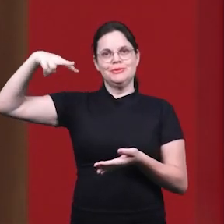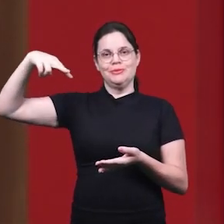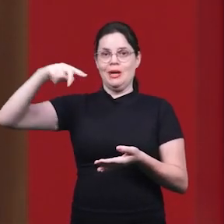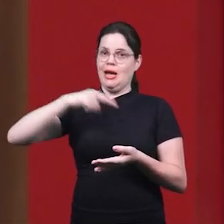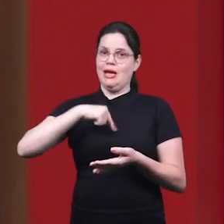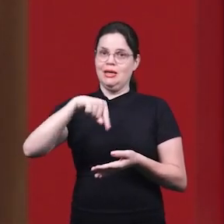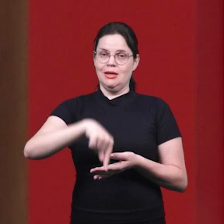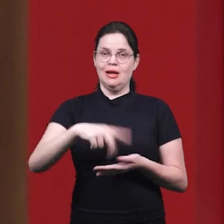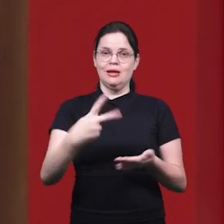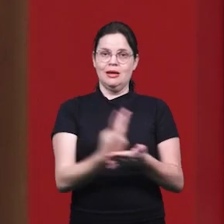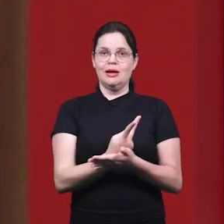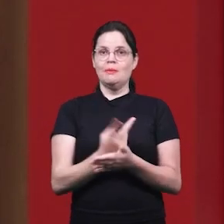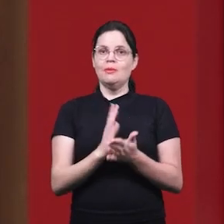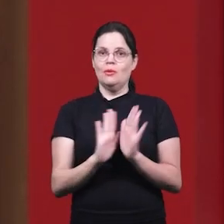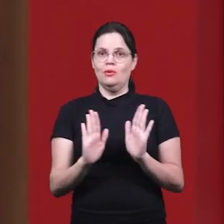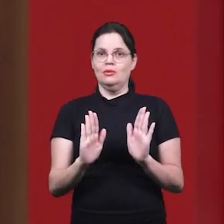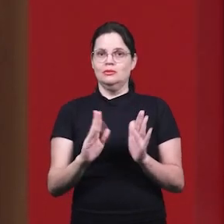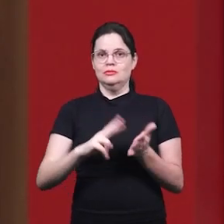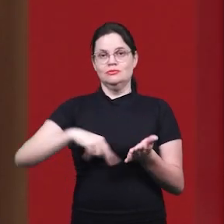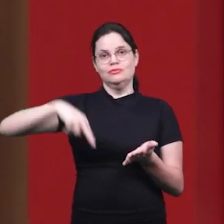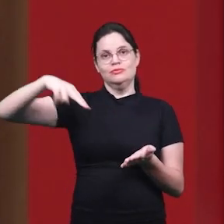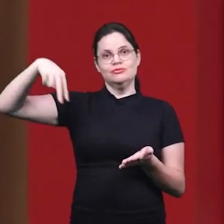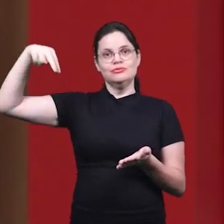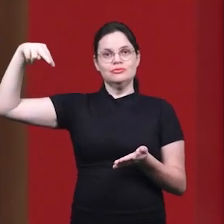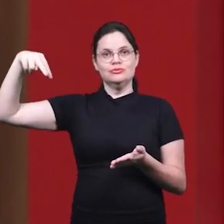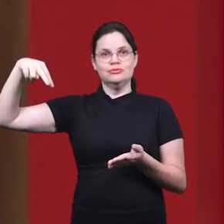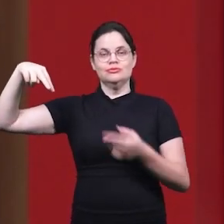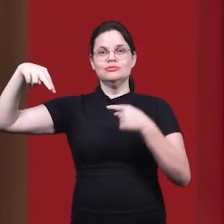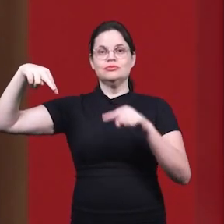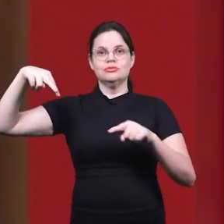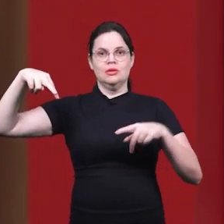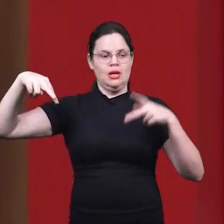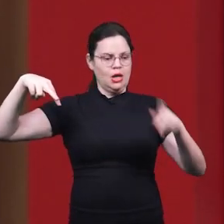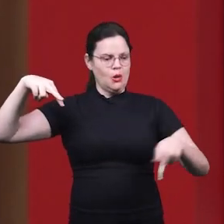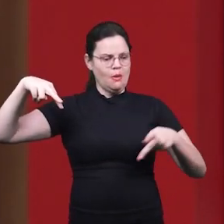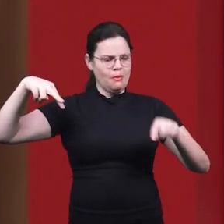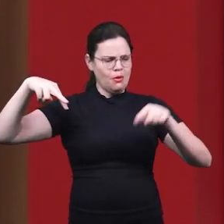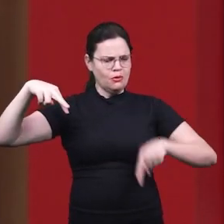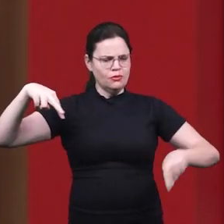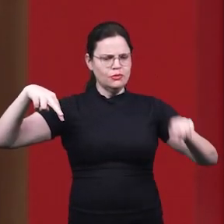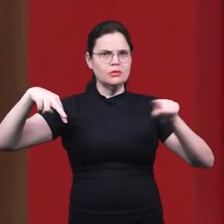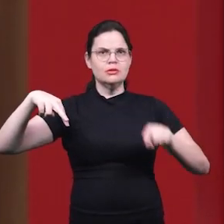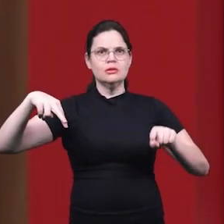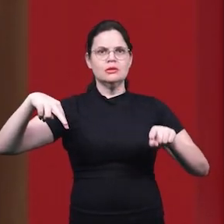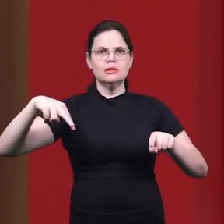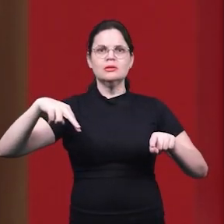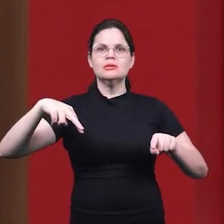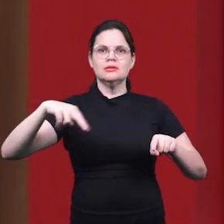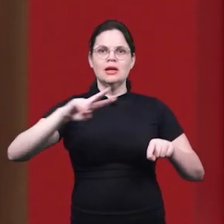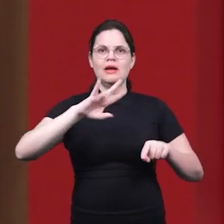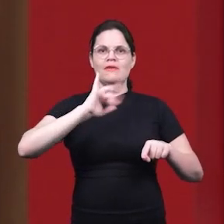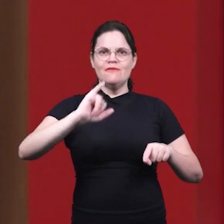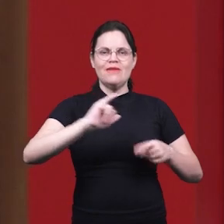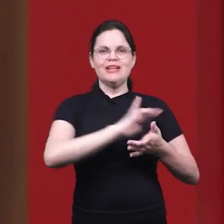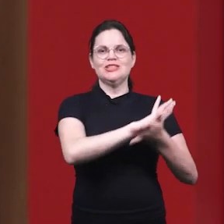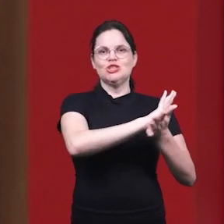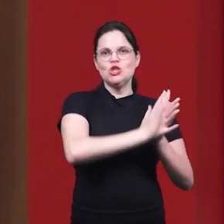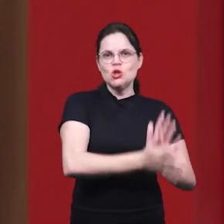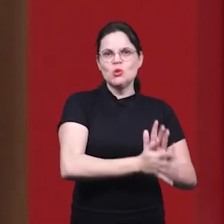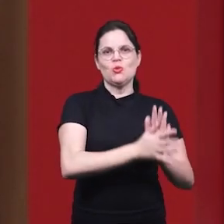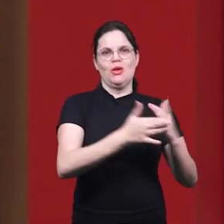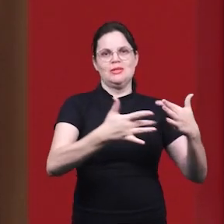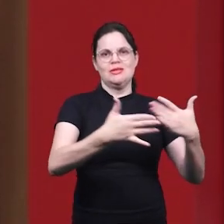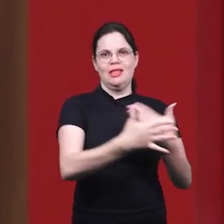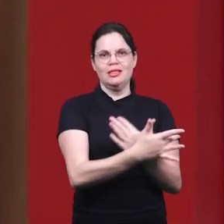tirado. E não será mais. E o povo do príncipe que há de vir destruirá a cidade e o